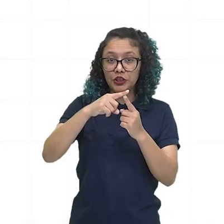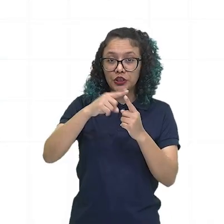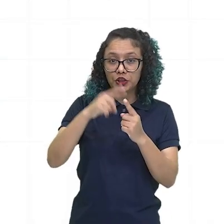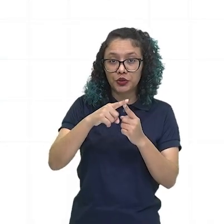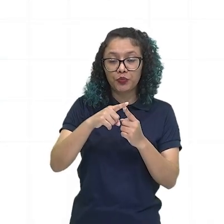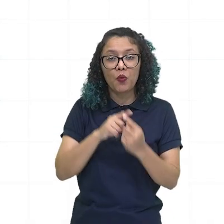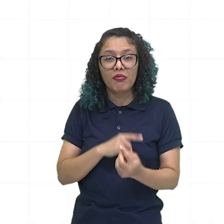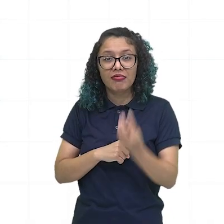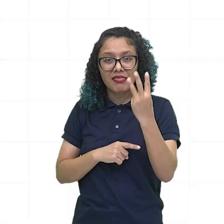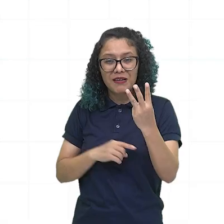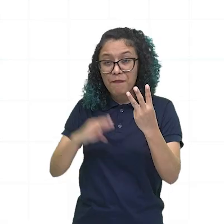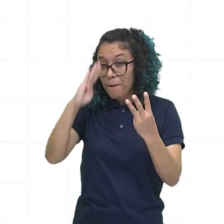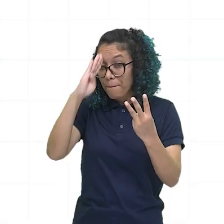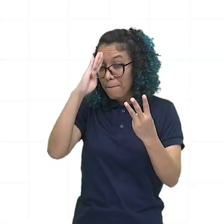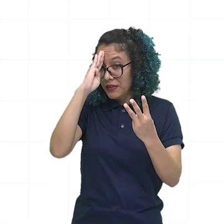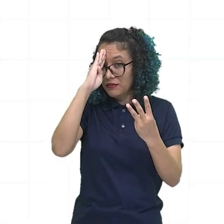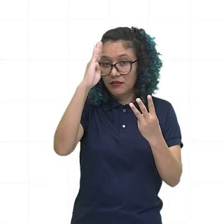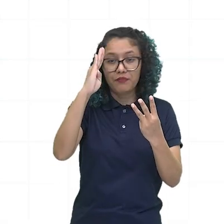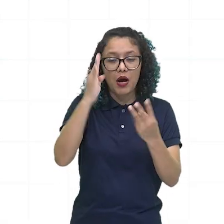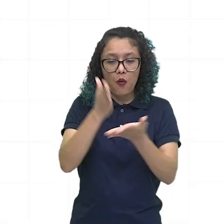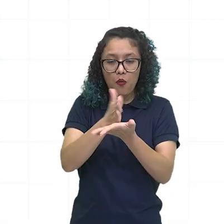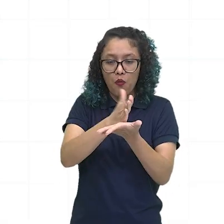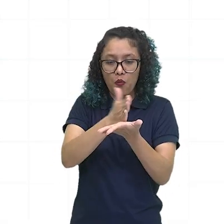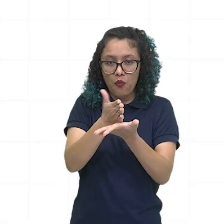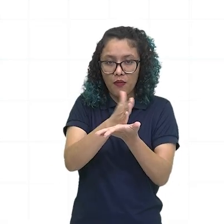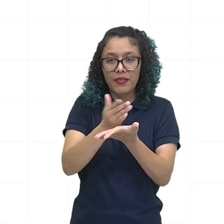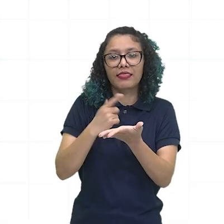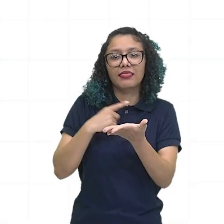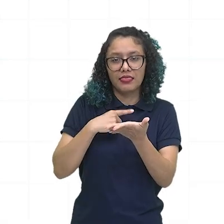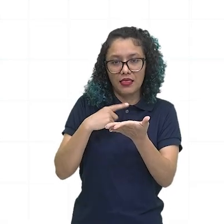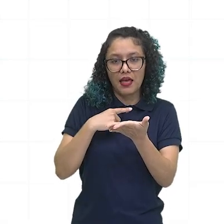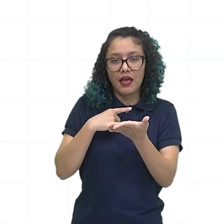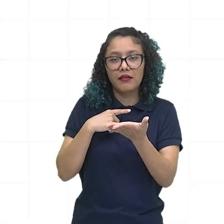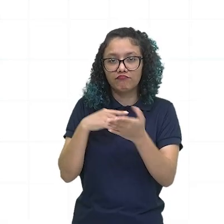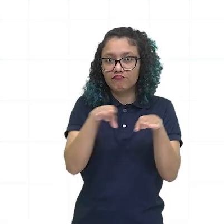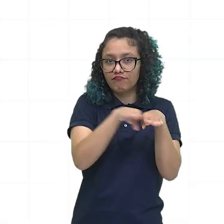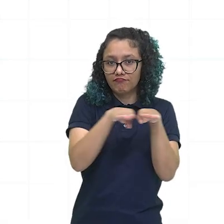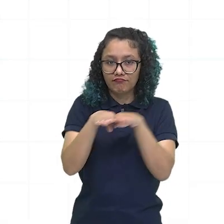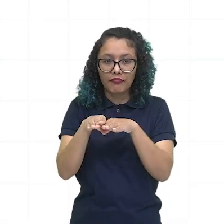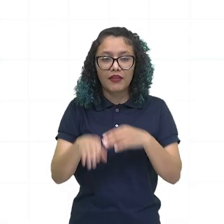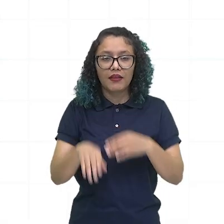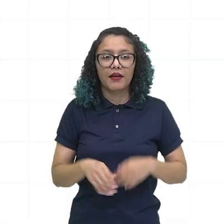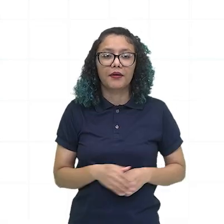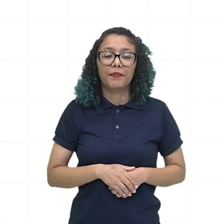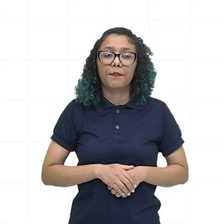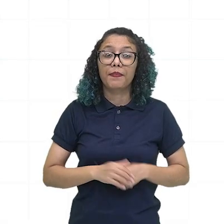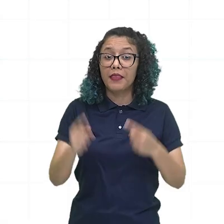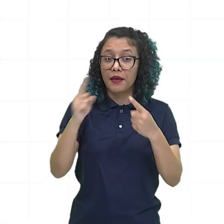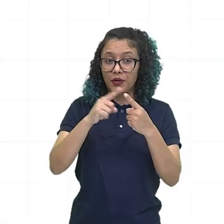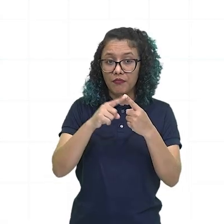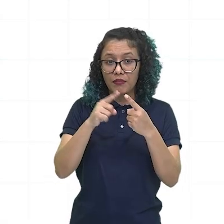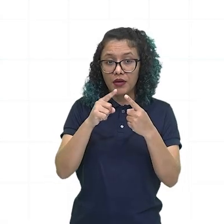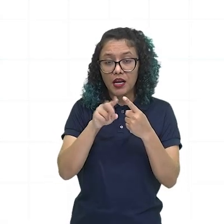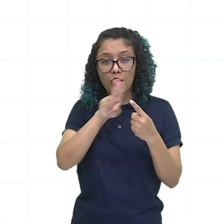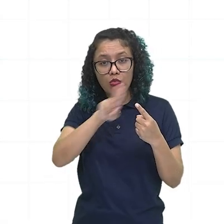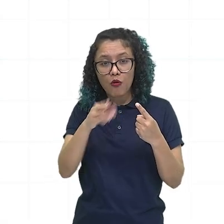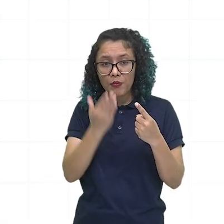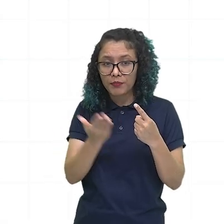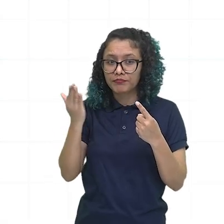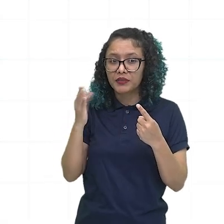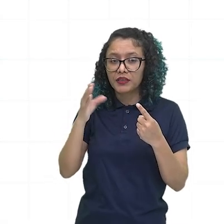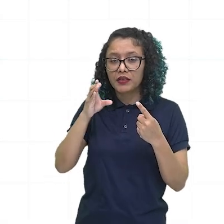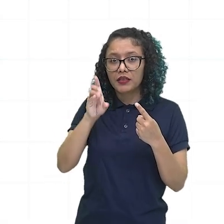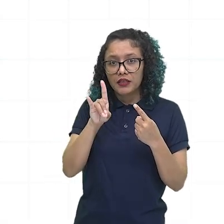tipos principais de limites, né, entre essas placas tectônicas. Aquelas que são